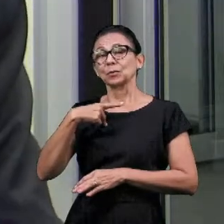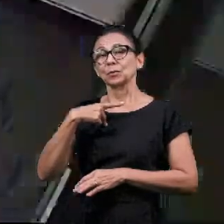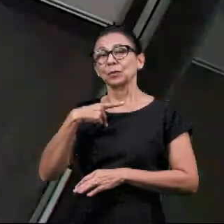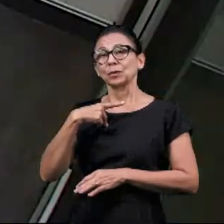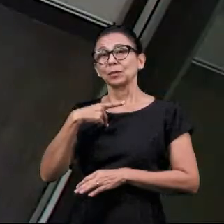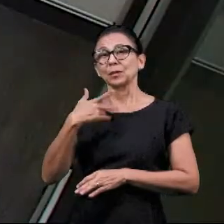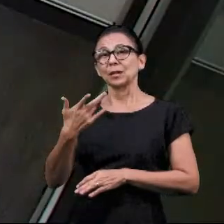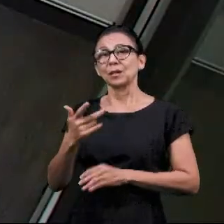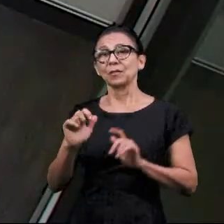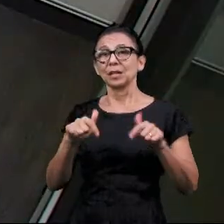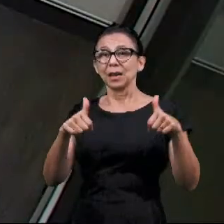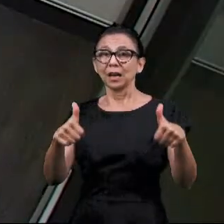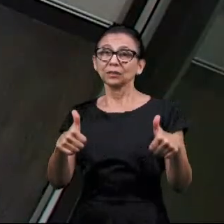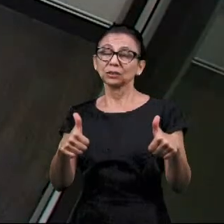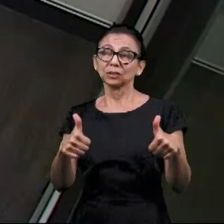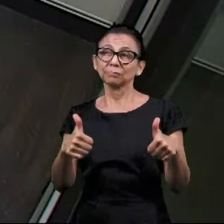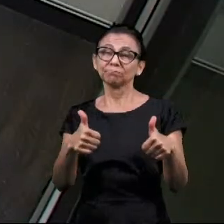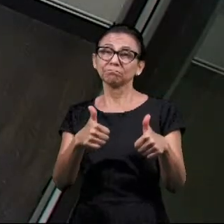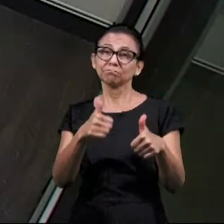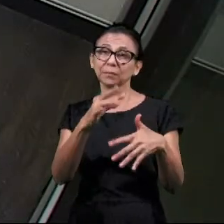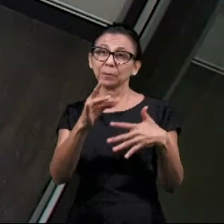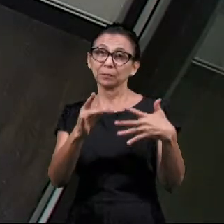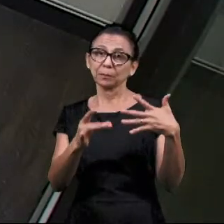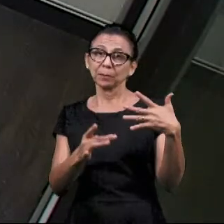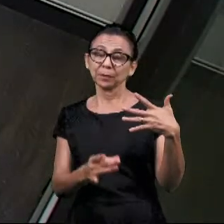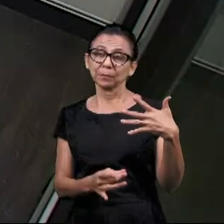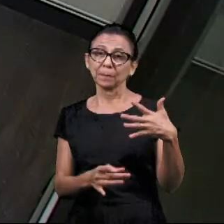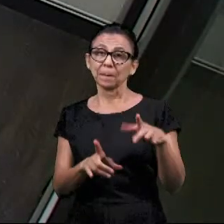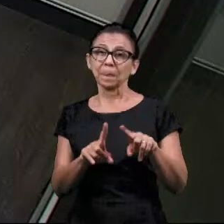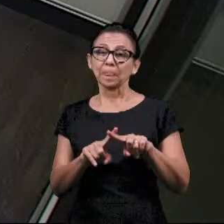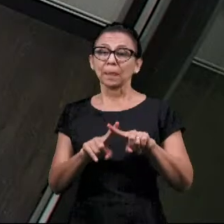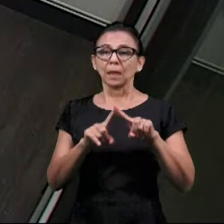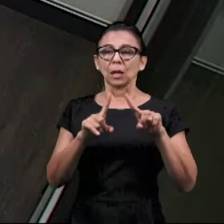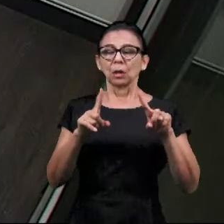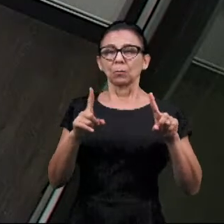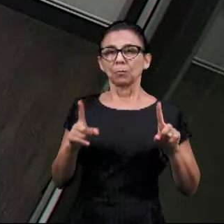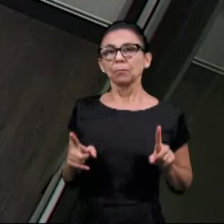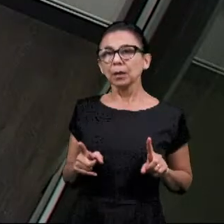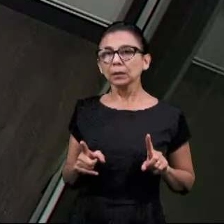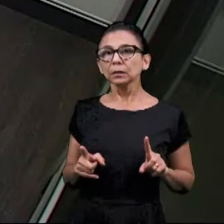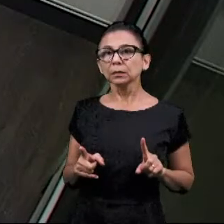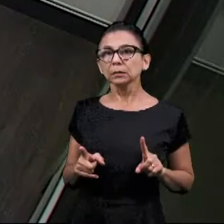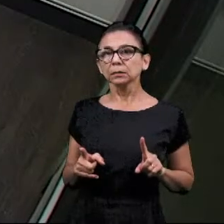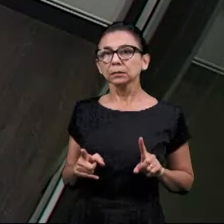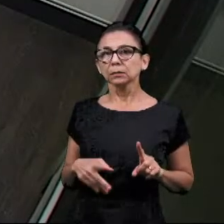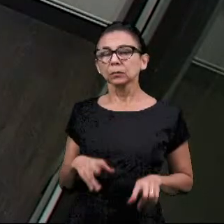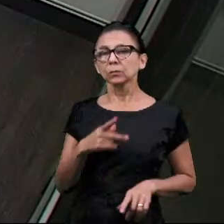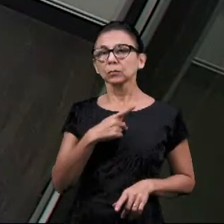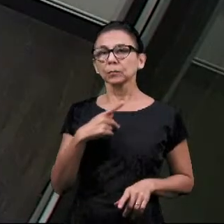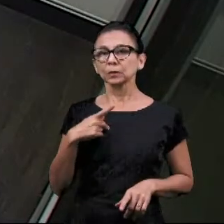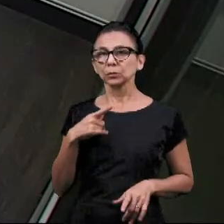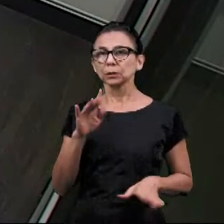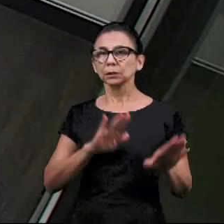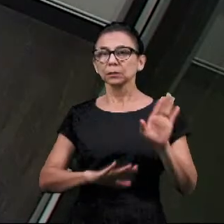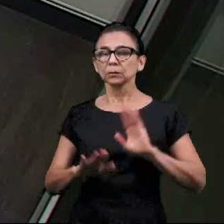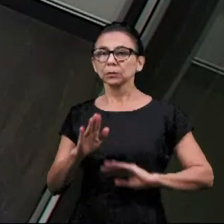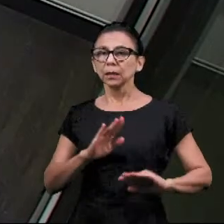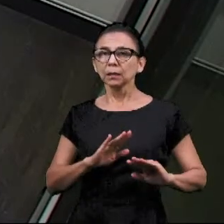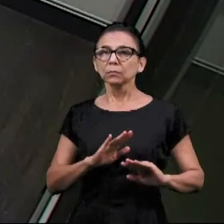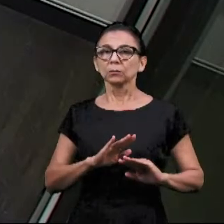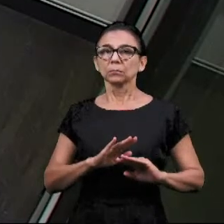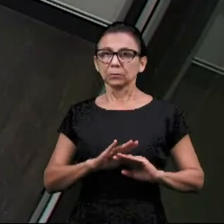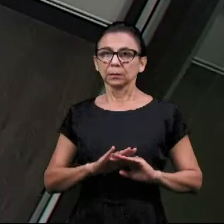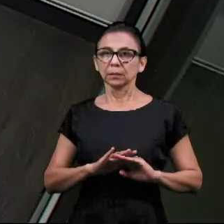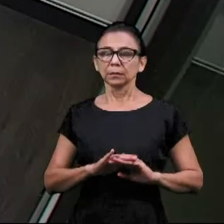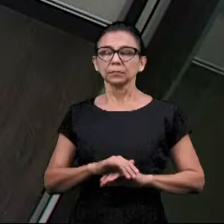isso. Ele não toma a decisão, ele não dá a orientação, porque se ele fizer isso é um prejuízo para ele. Ele sabe disso. Por